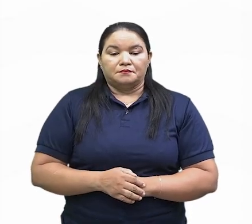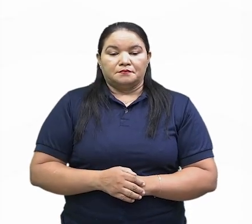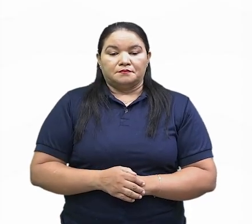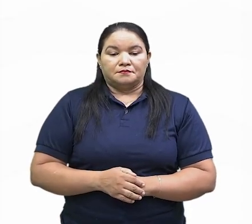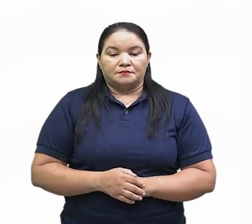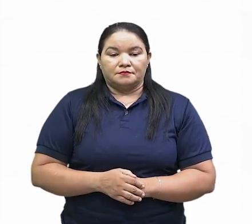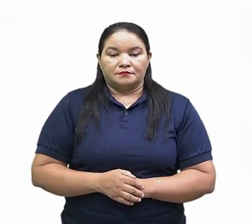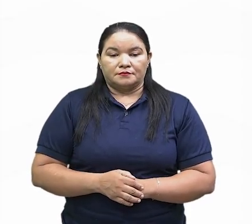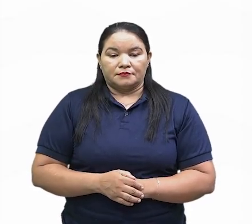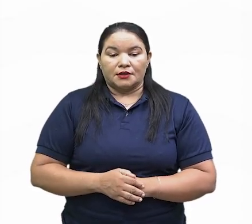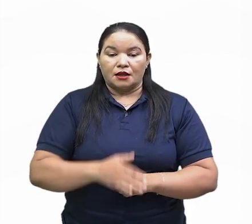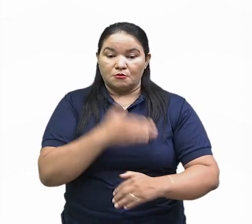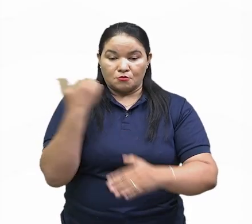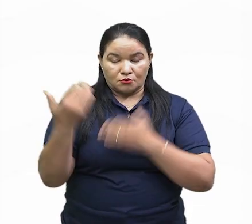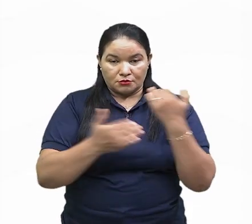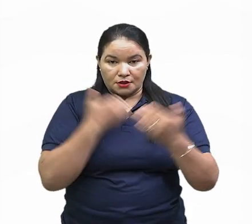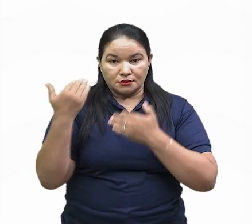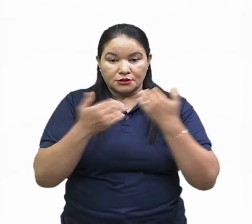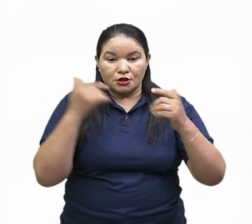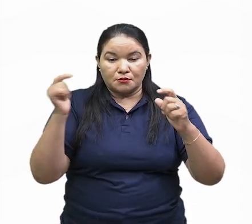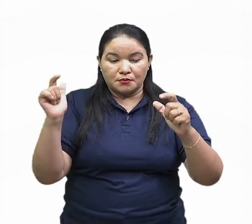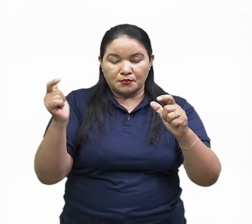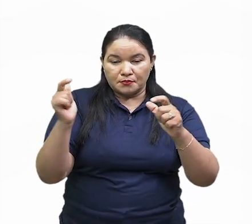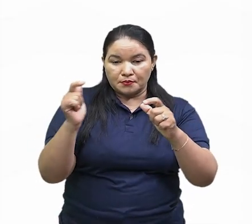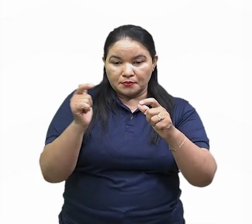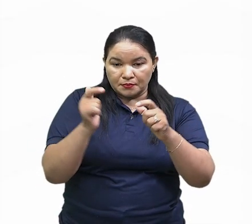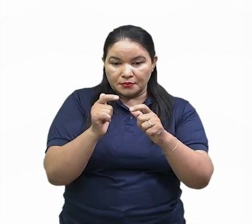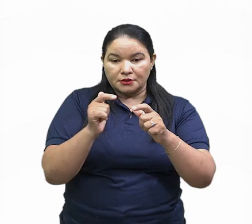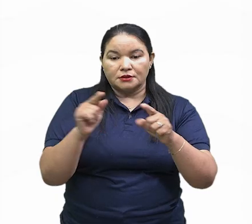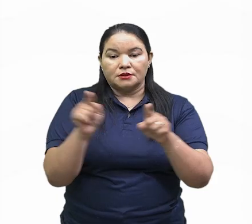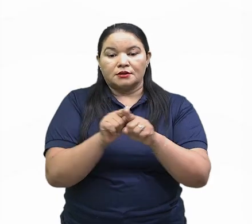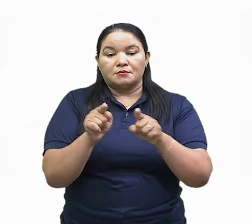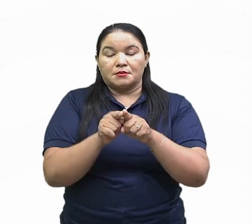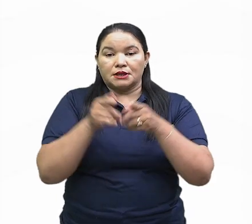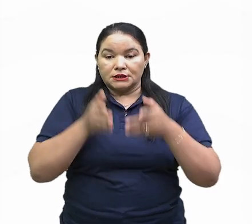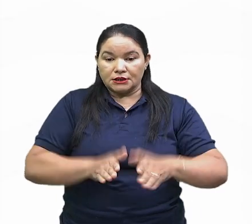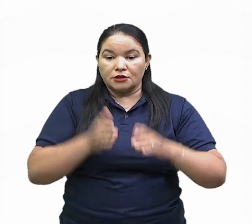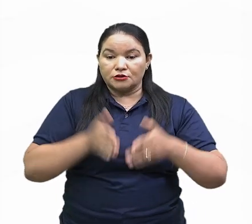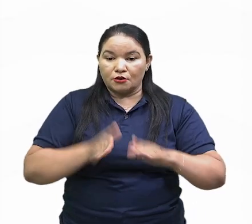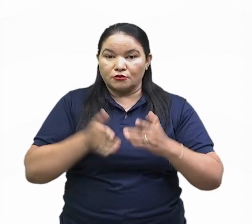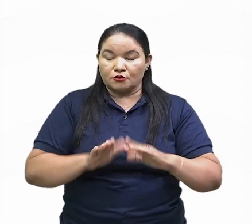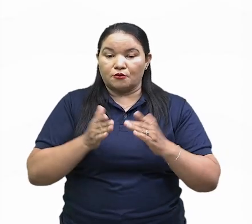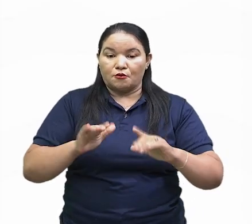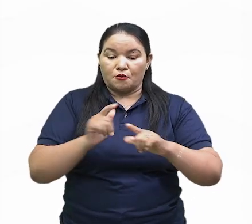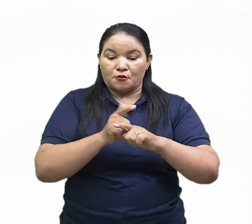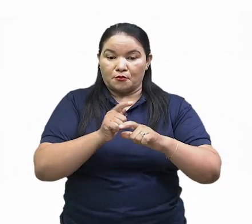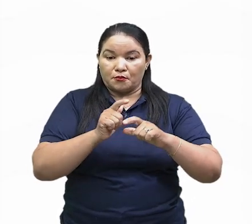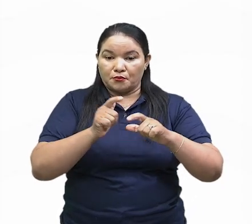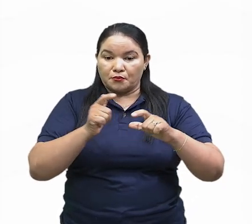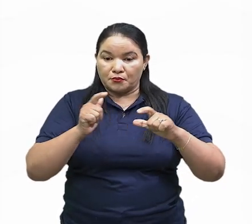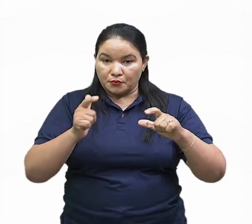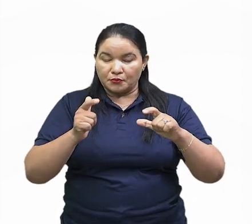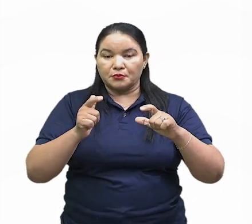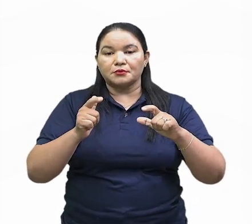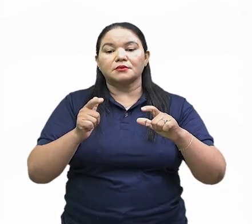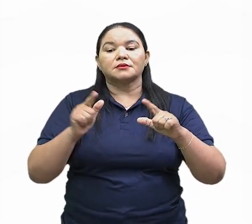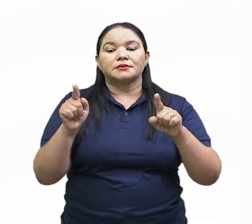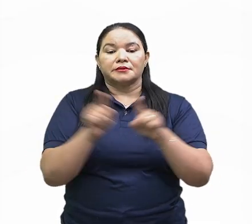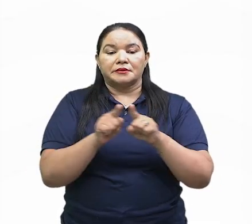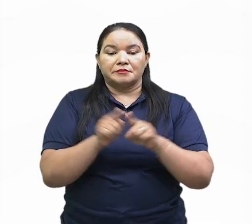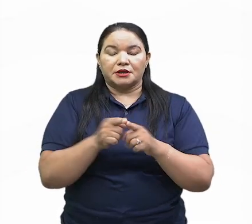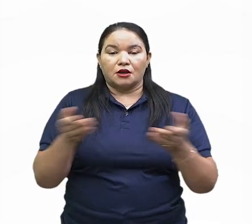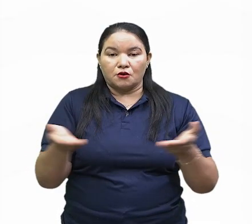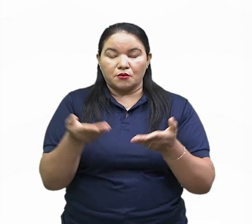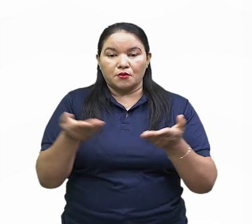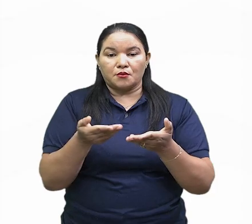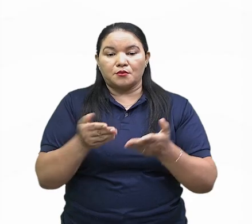a mortalidade, ela começa a cair, a natalidade continua alta, então